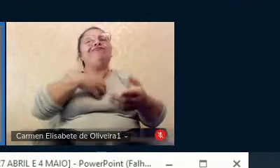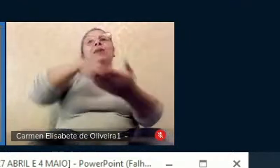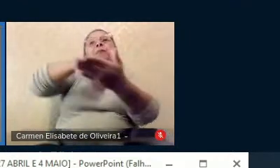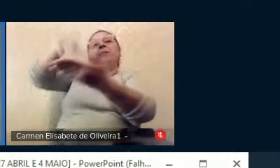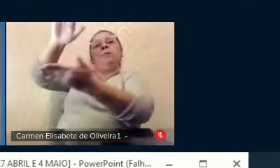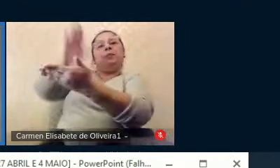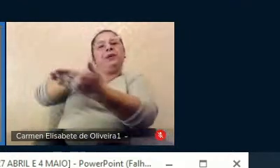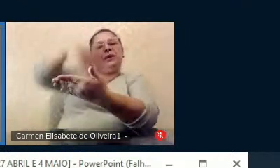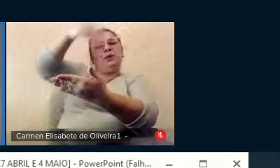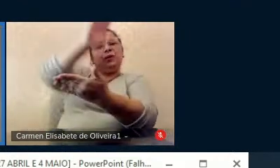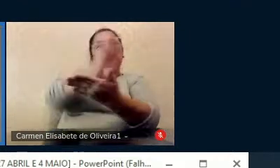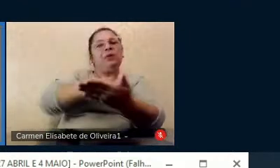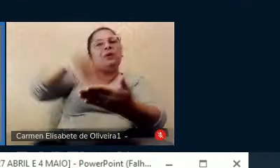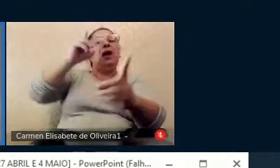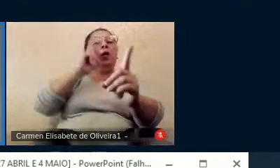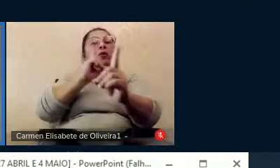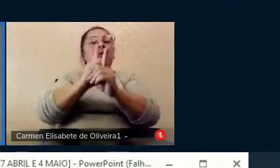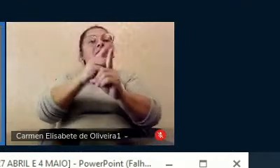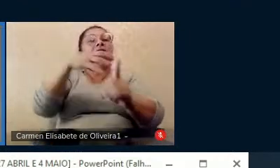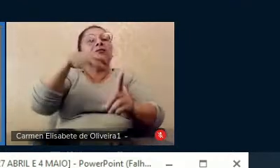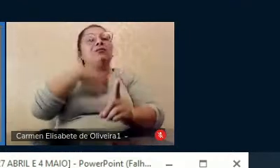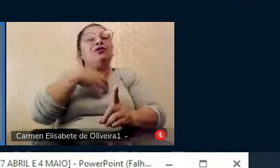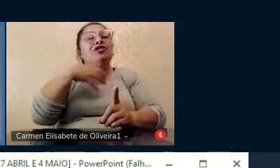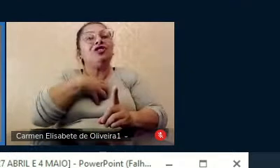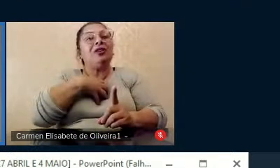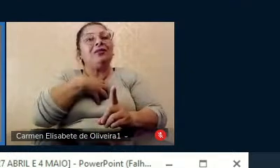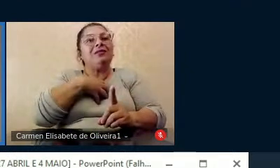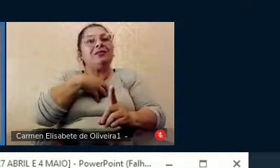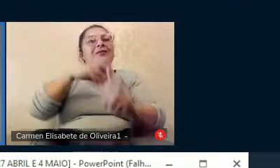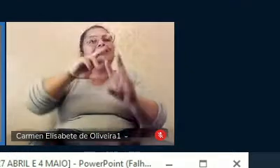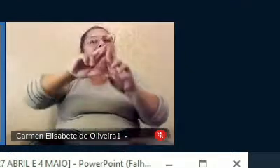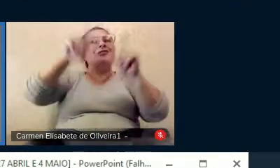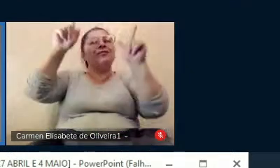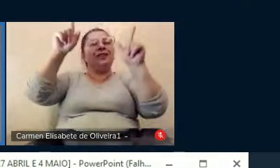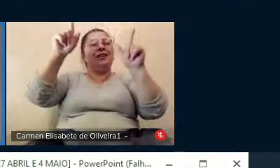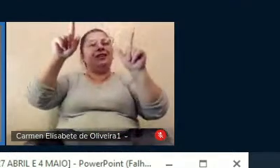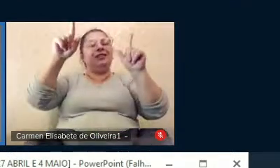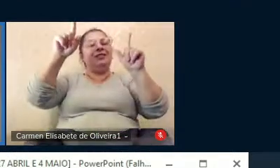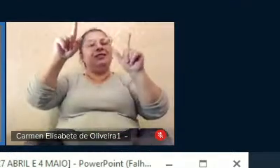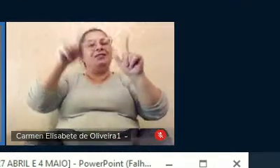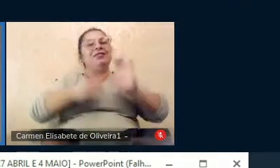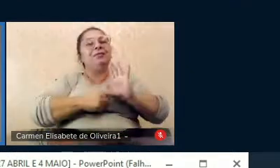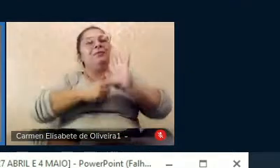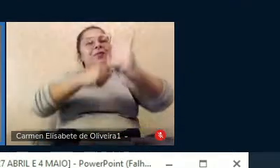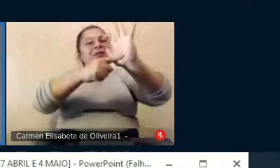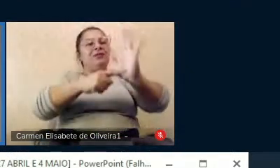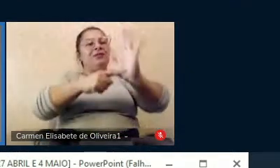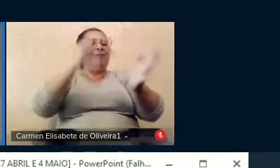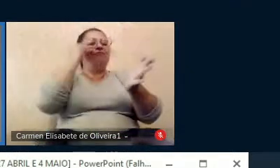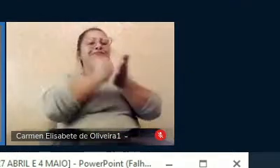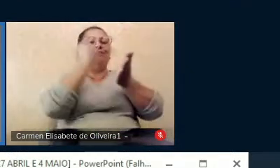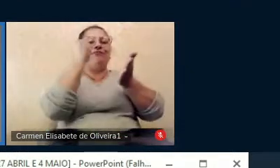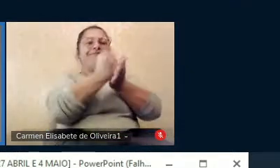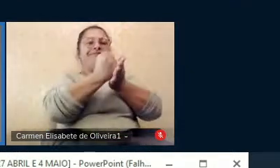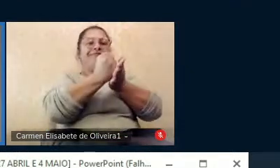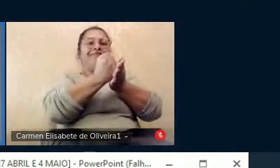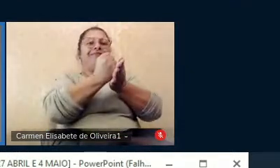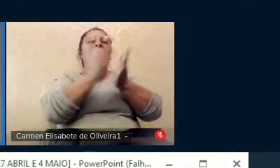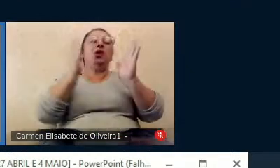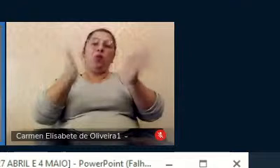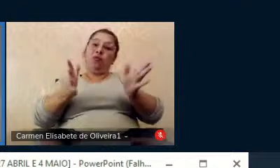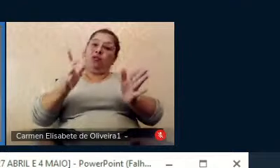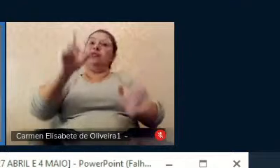Então eles encontravam diferentes formas de fazer esses registros, que também são